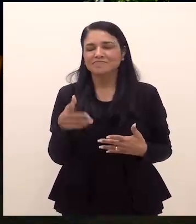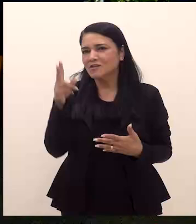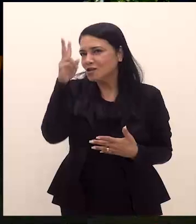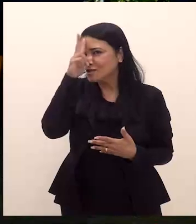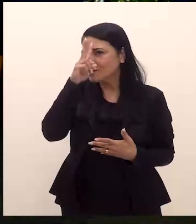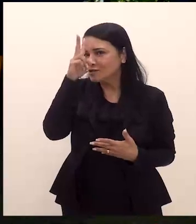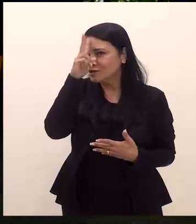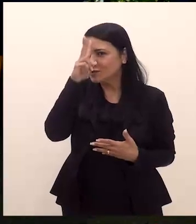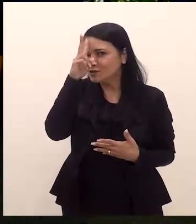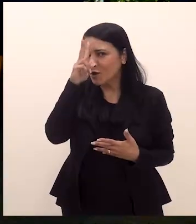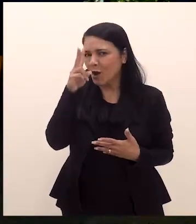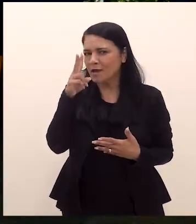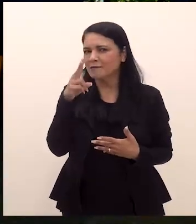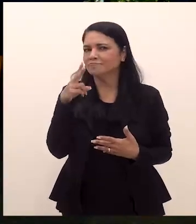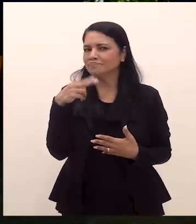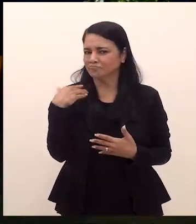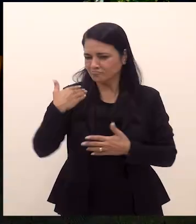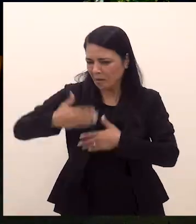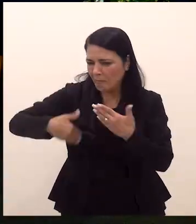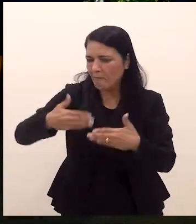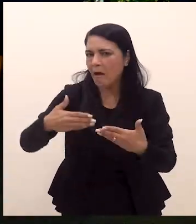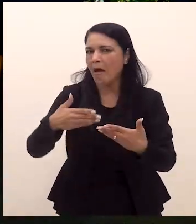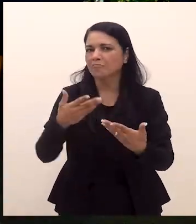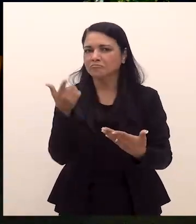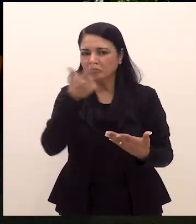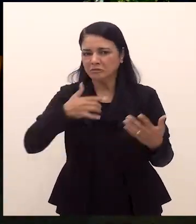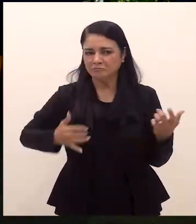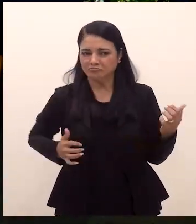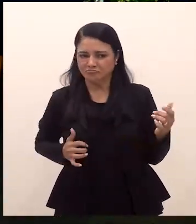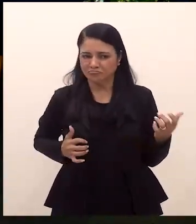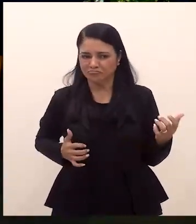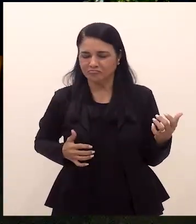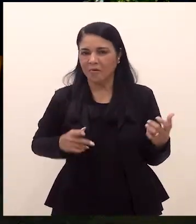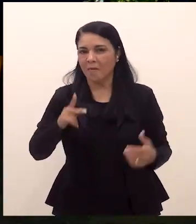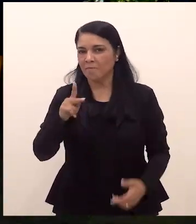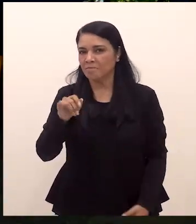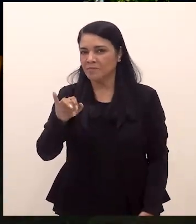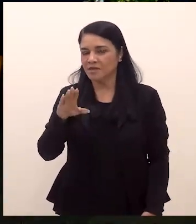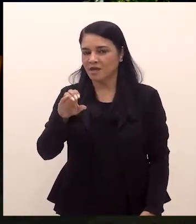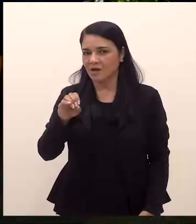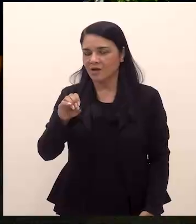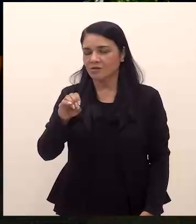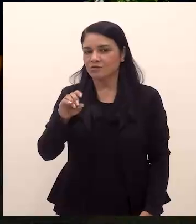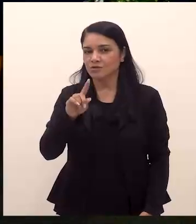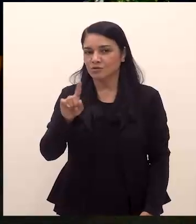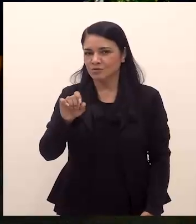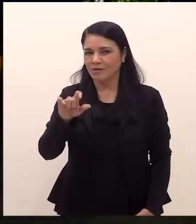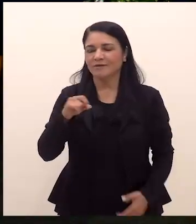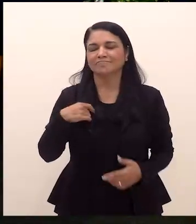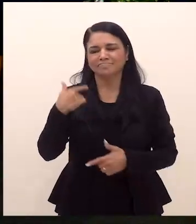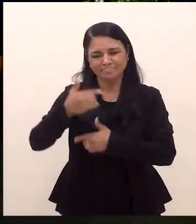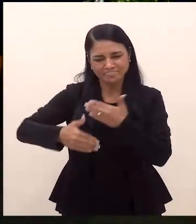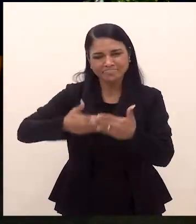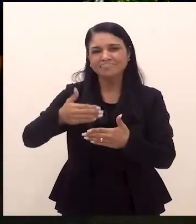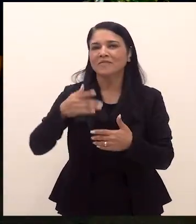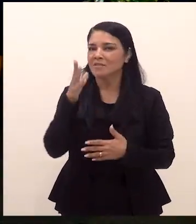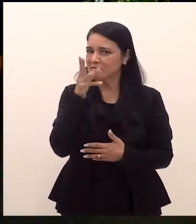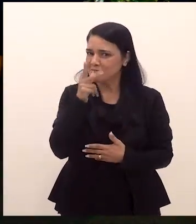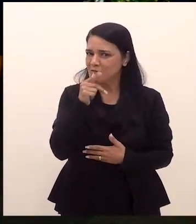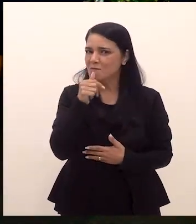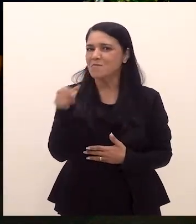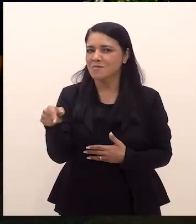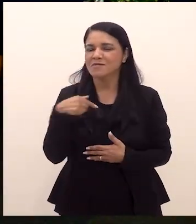Deve ser uma história para chegar a tocar desse jeito aí um Piazzolla na sanfona, não é não? Olha, alguns anos de estrada. Com